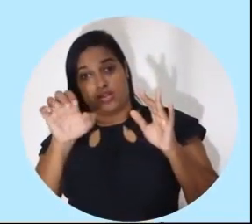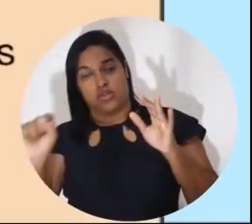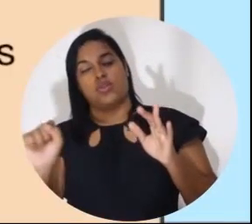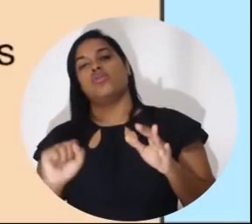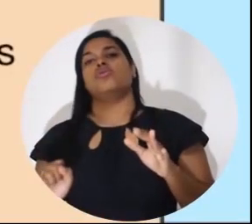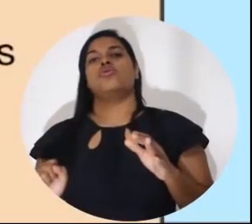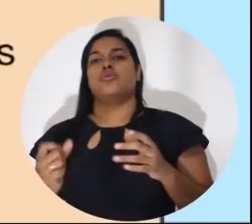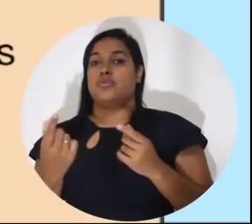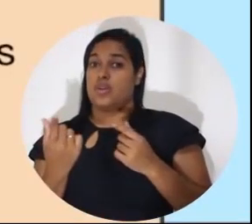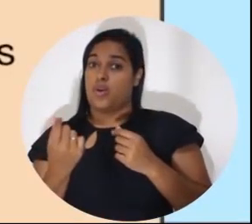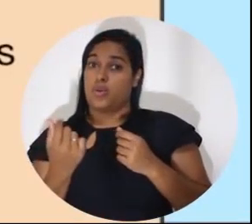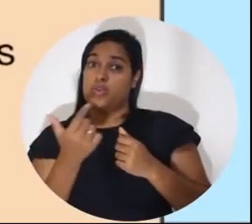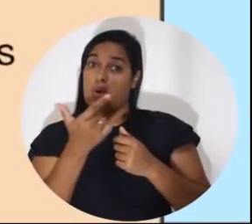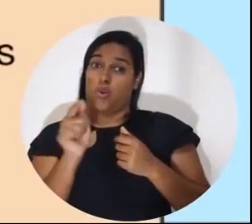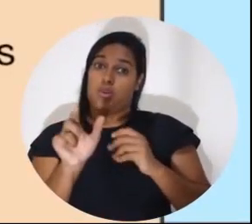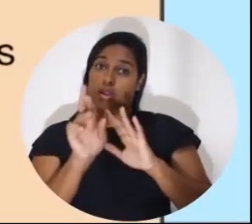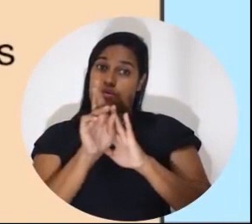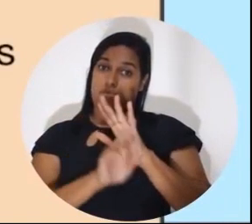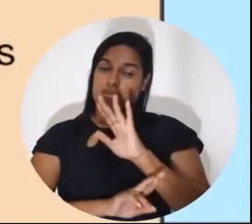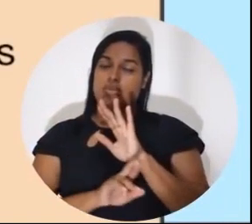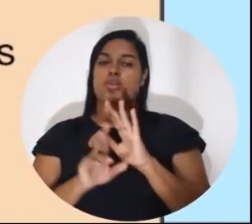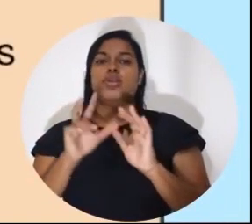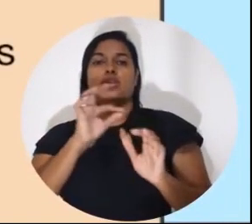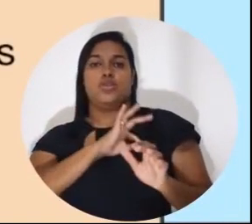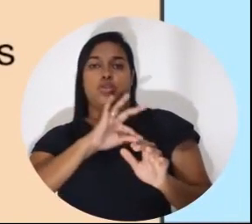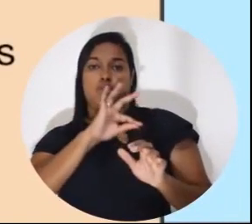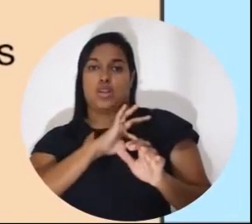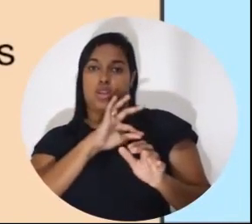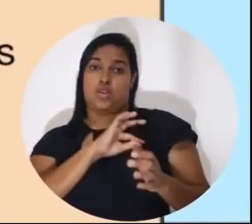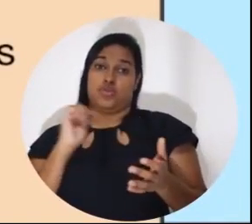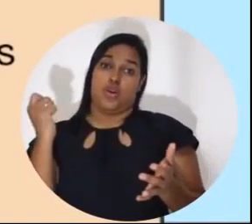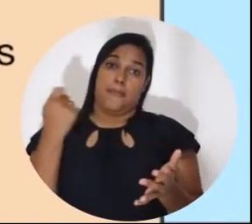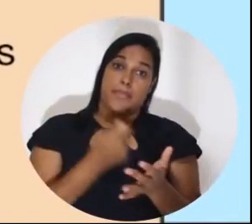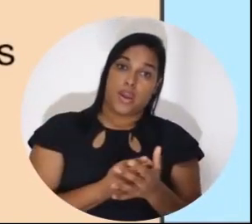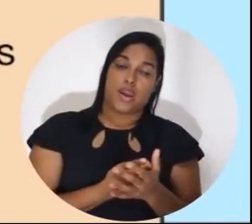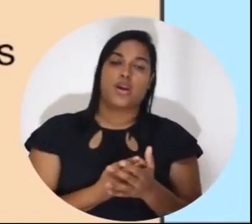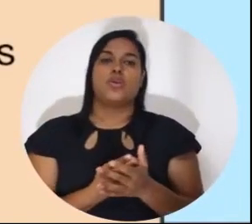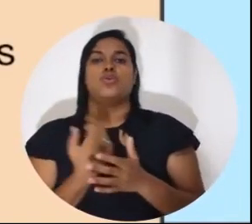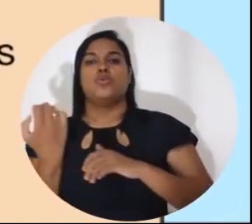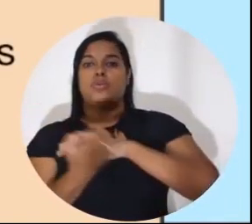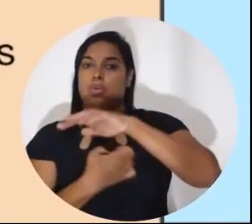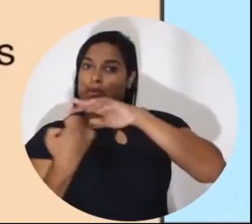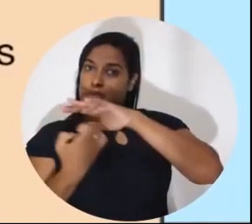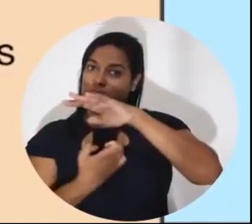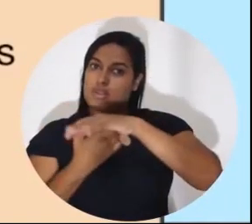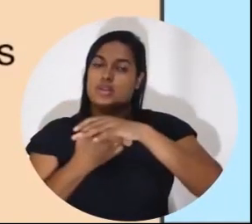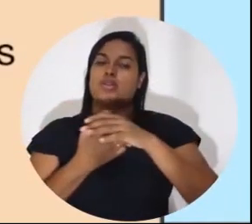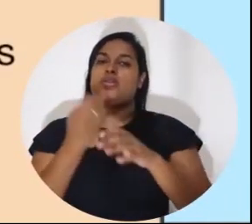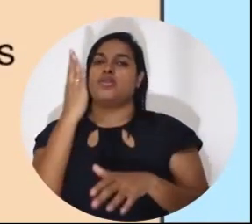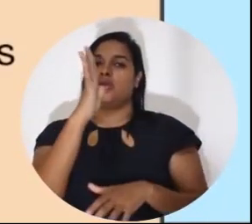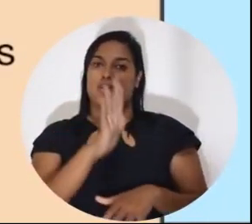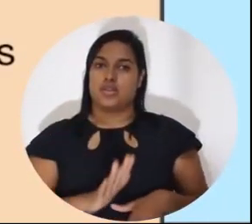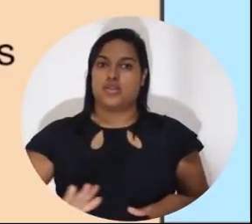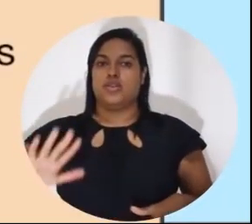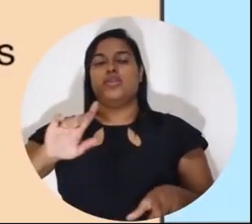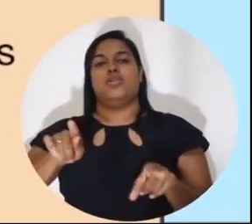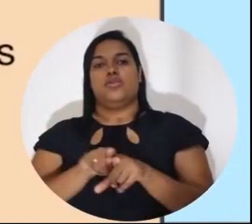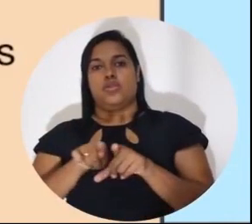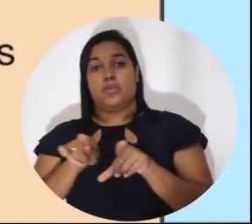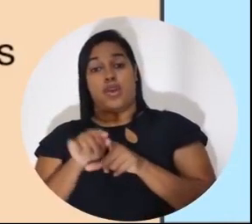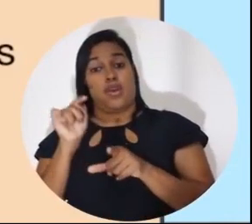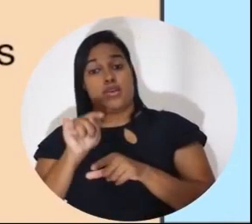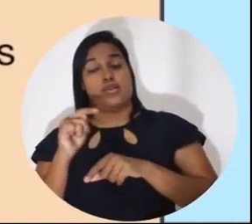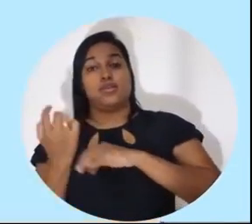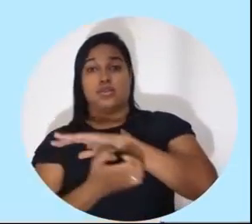rendas, já é outra conta, registram-se os salários pagos, os lucros de empresas multinacionais. Estas